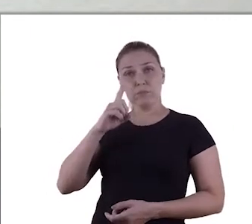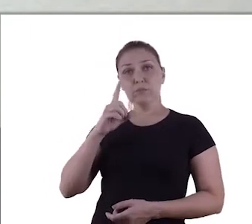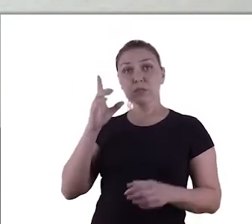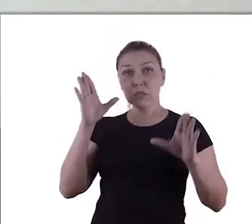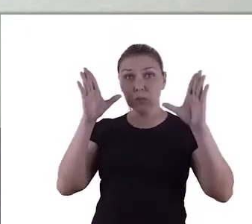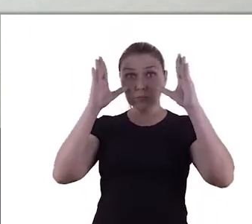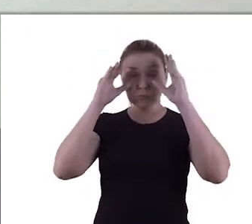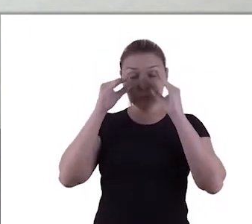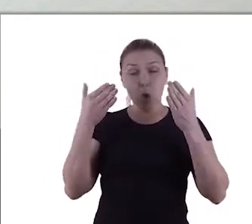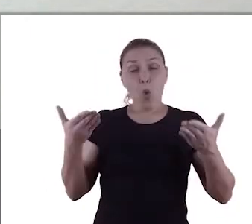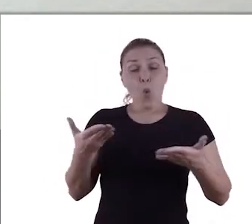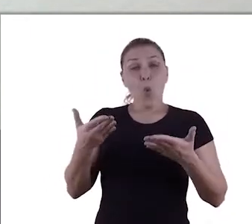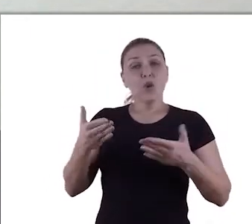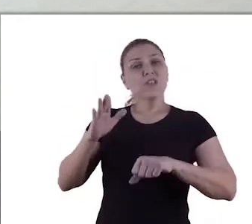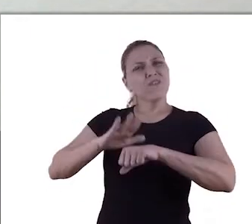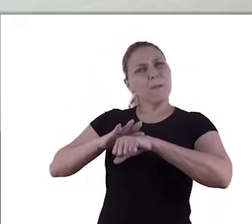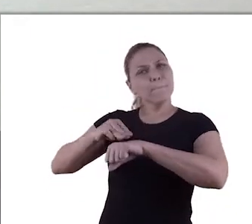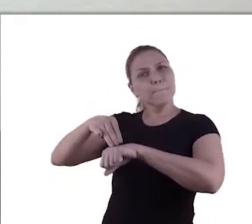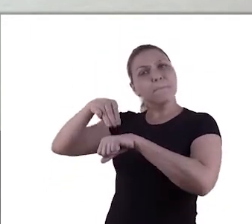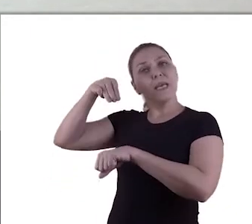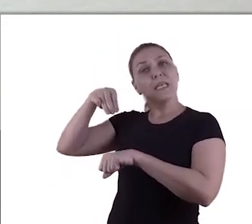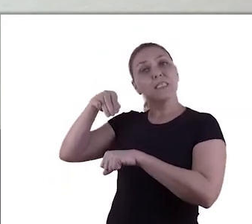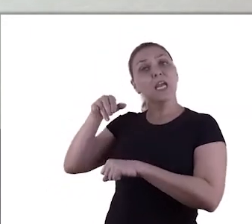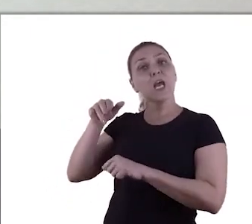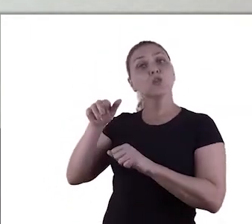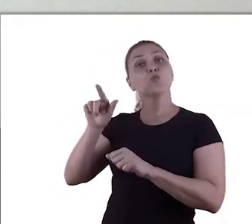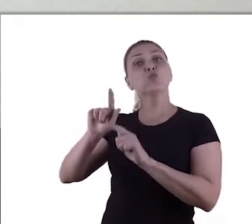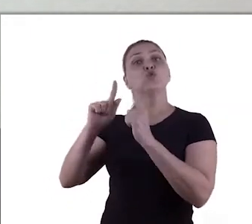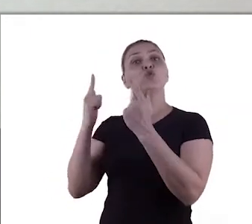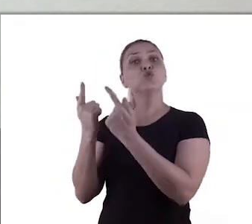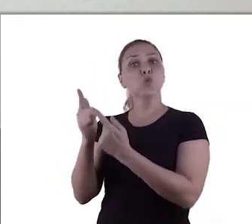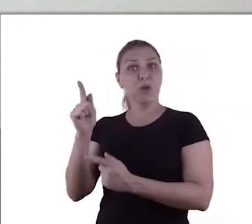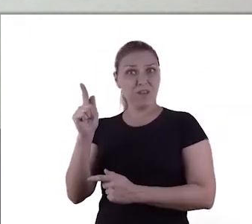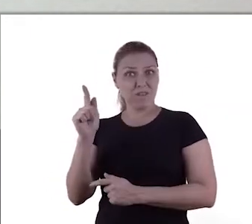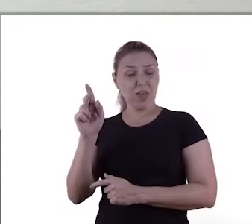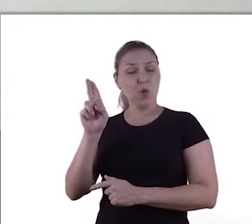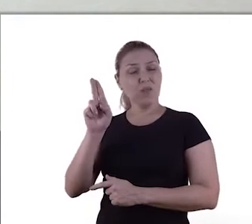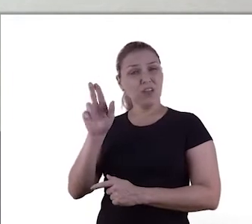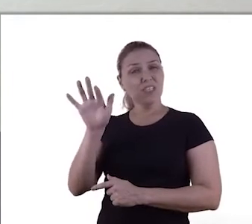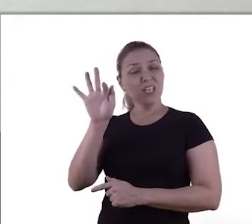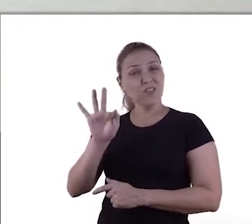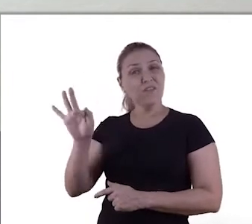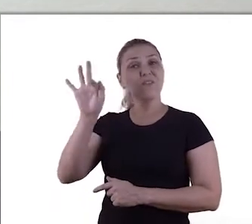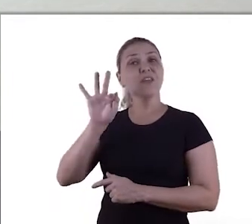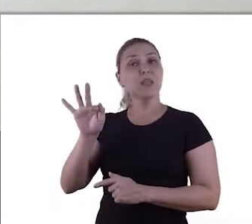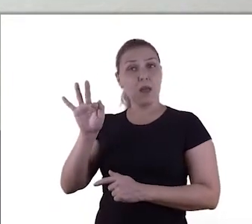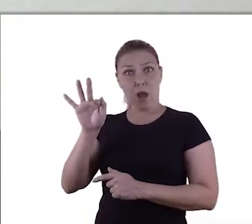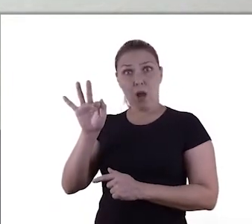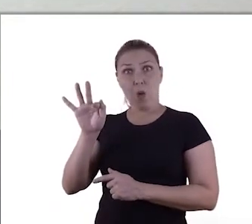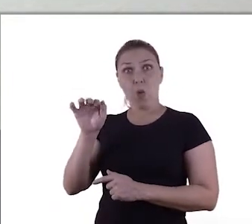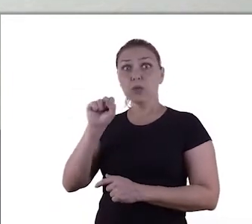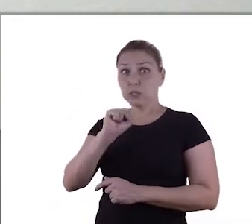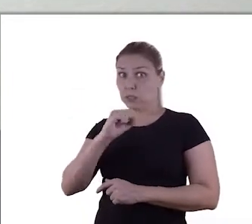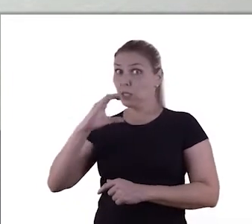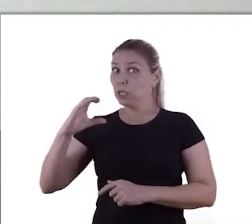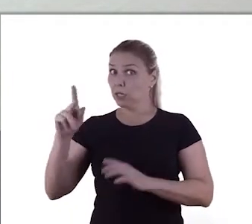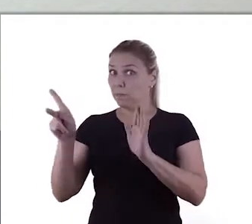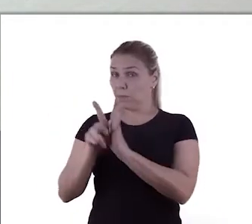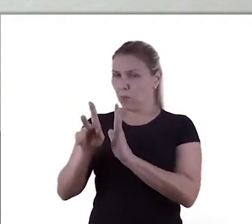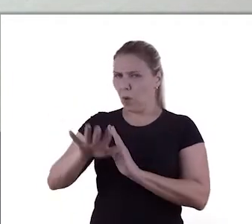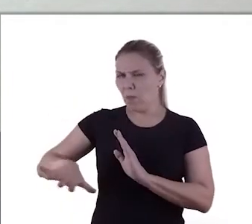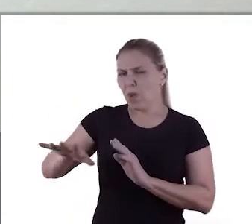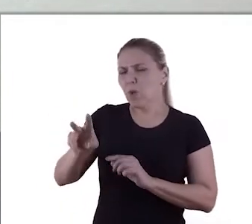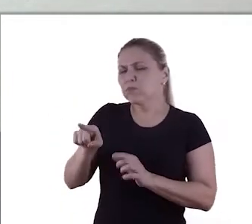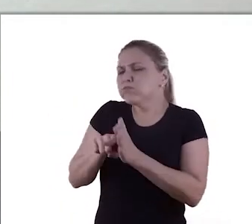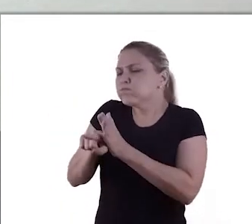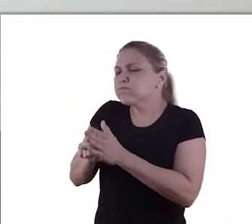Atualmente sou mestranda em Geografia pela Universidade Federal de Santa Catarina. Eu pesquiso acessibilidade em áreas protegidas.